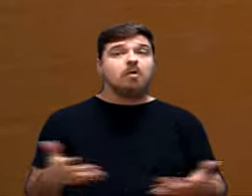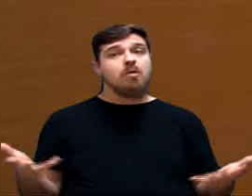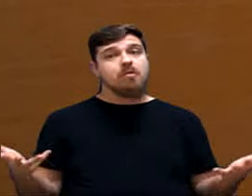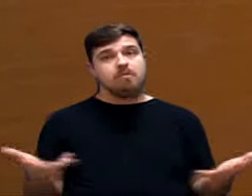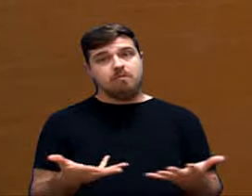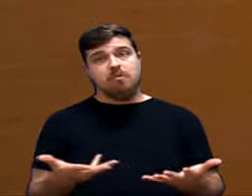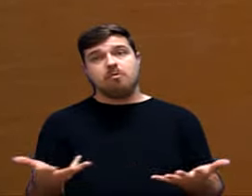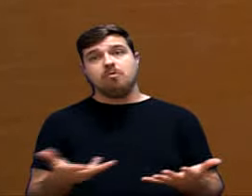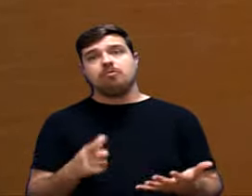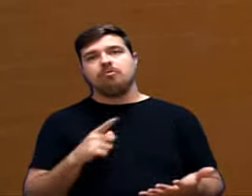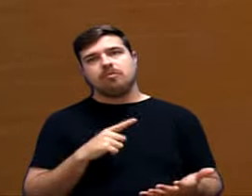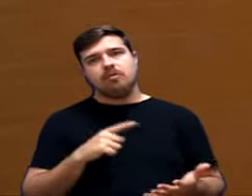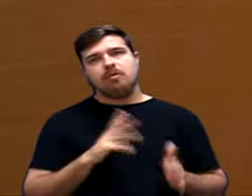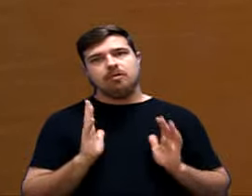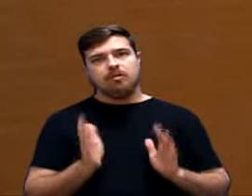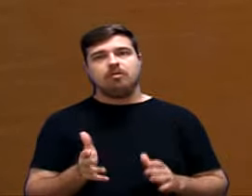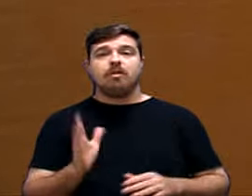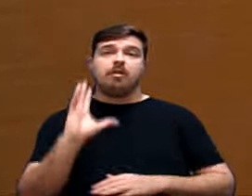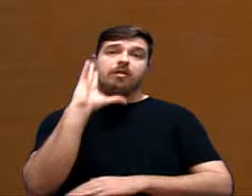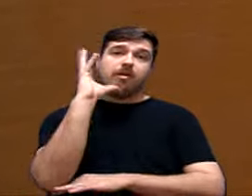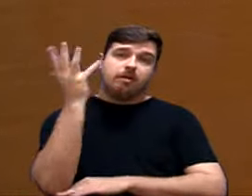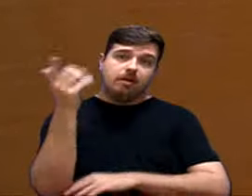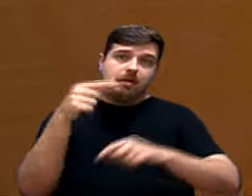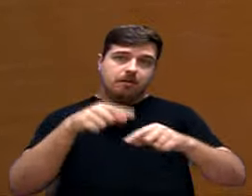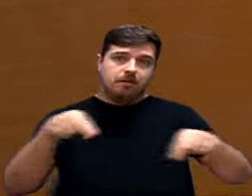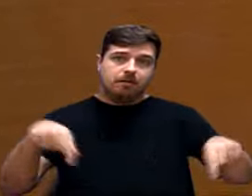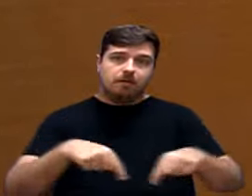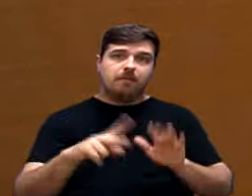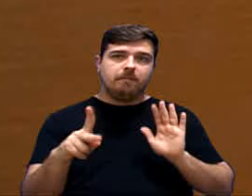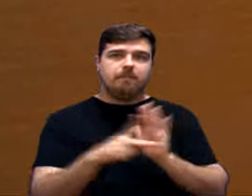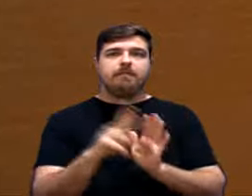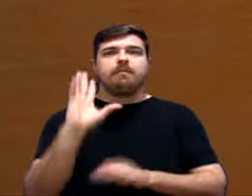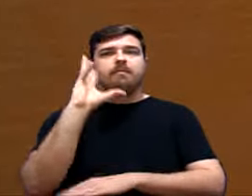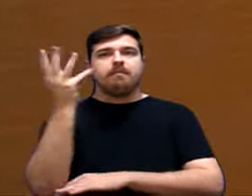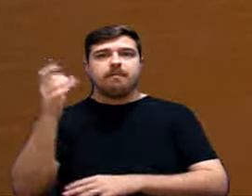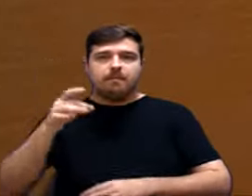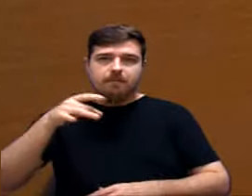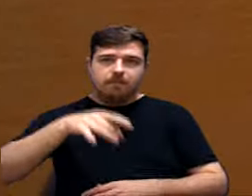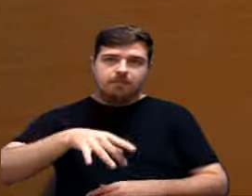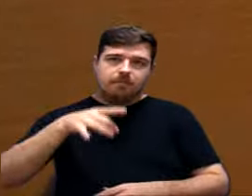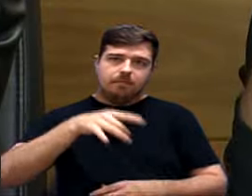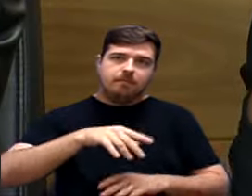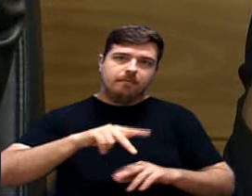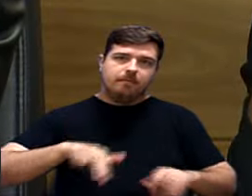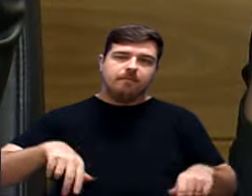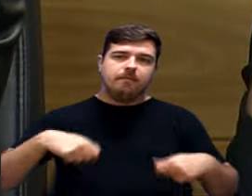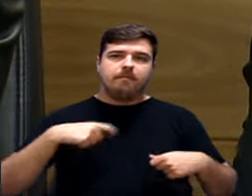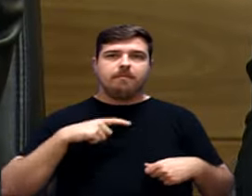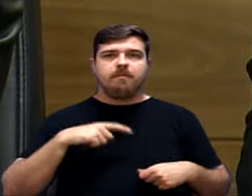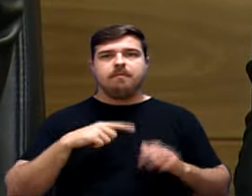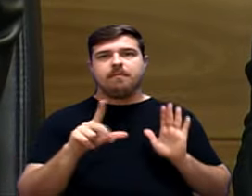existe o espaço árvore nas calçadas né a gente já tem essa essa prerrogativa na na